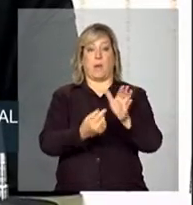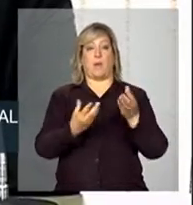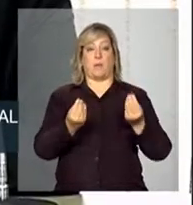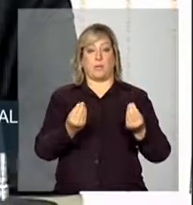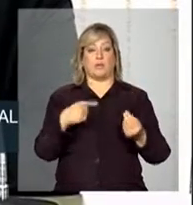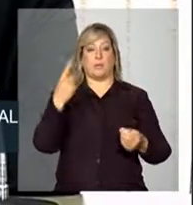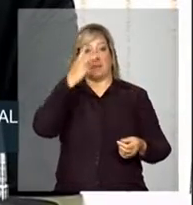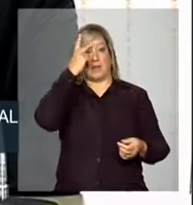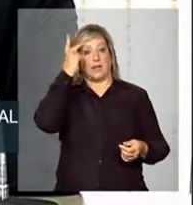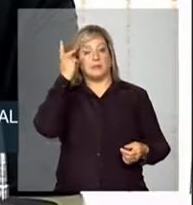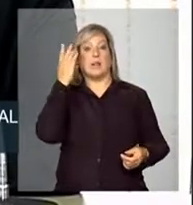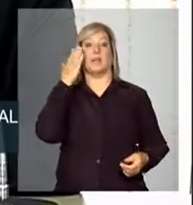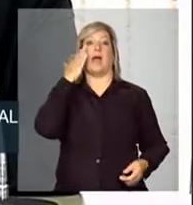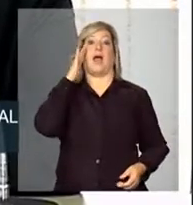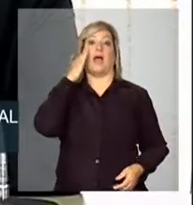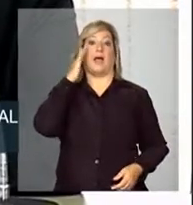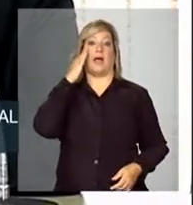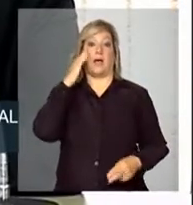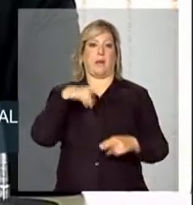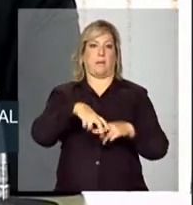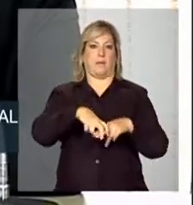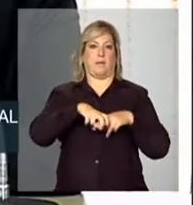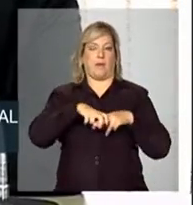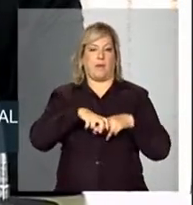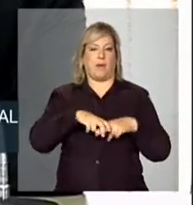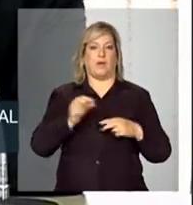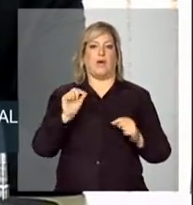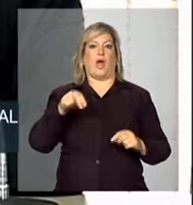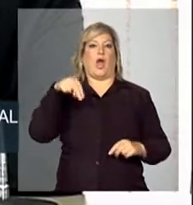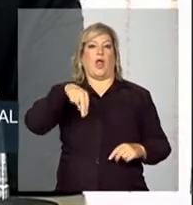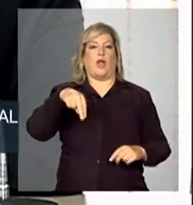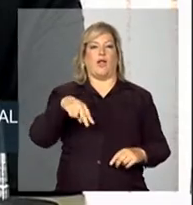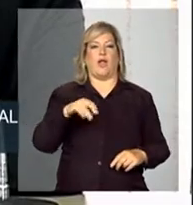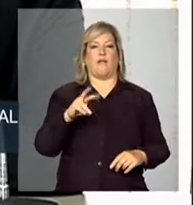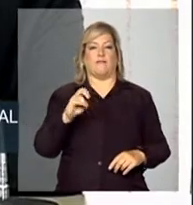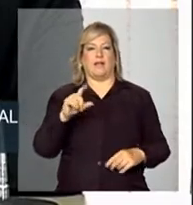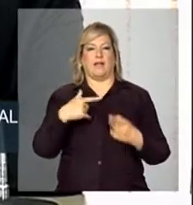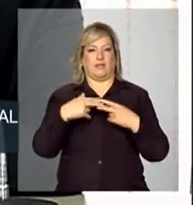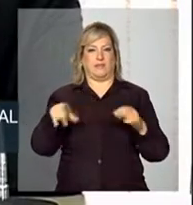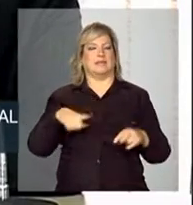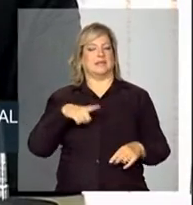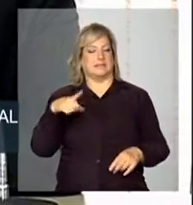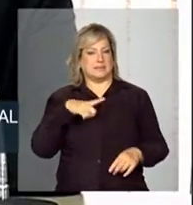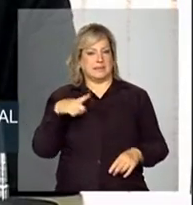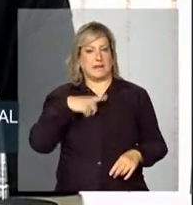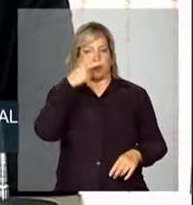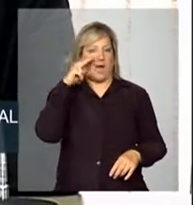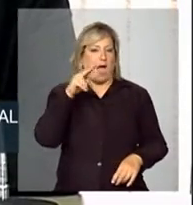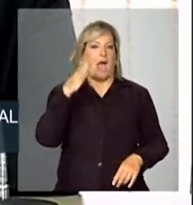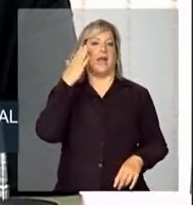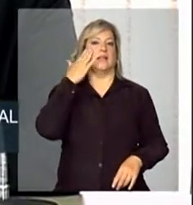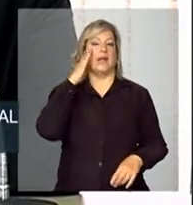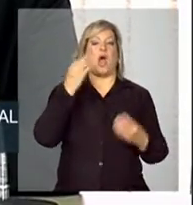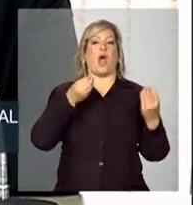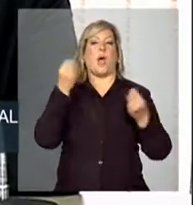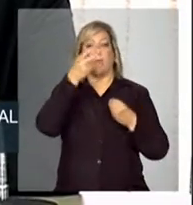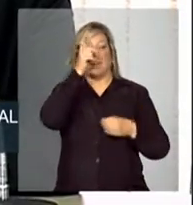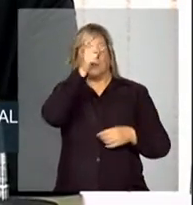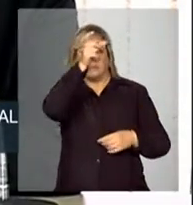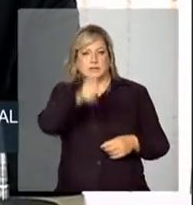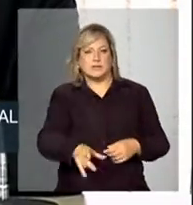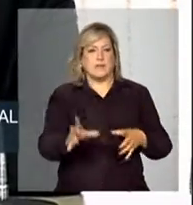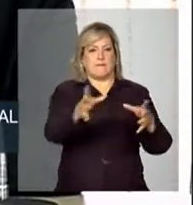as pessoas estão tomando conta mais de perto com o crime de tráfico de pessoas e nós temos que aproveitar esse